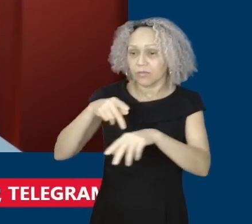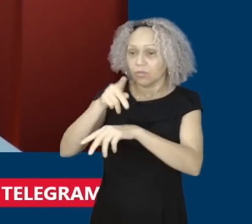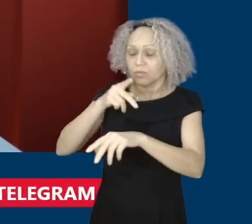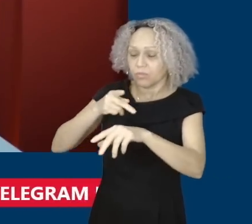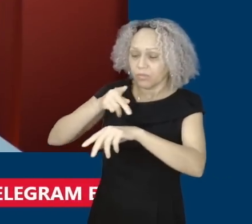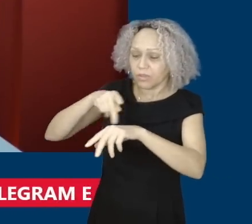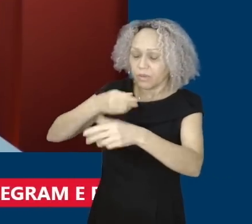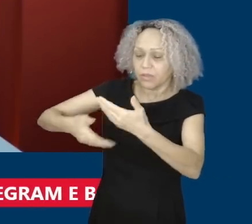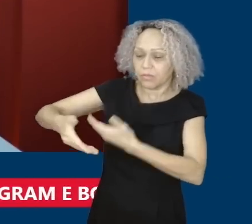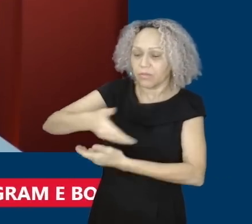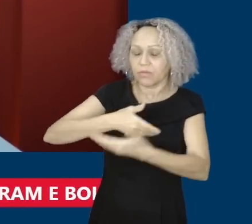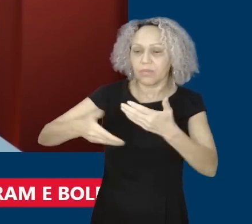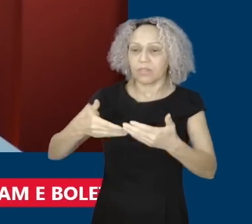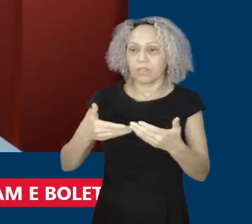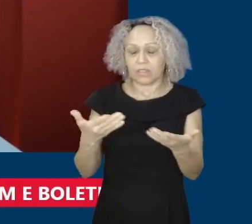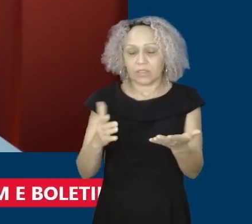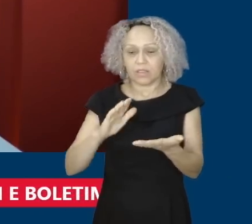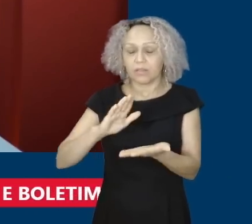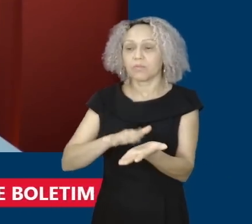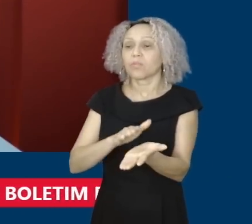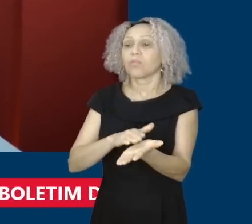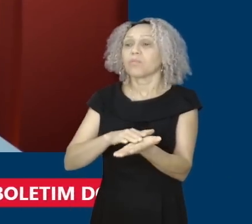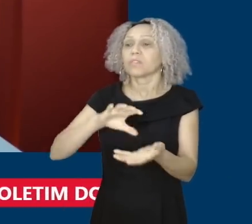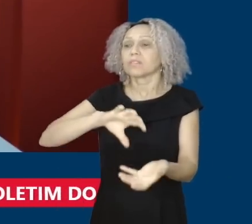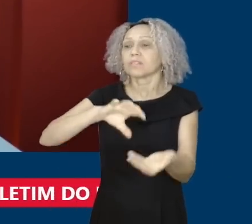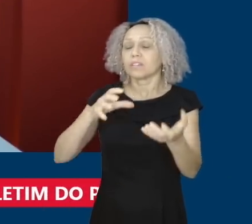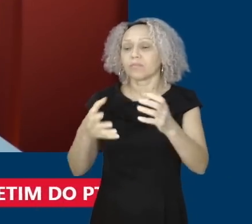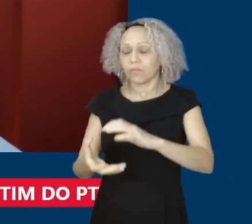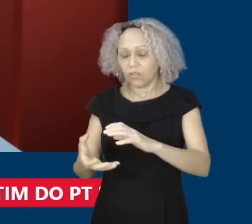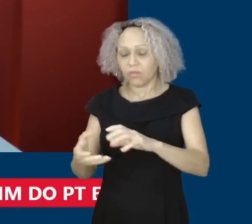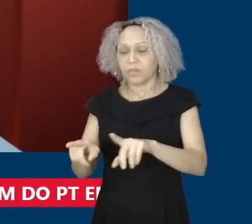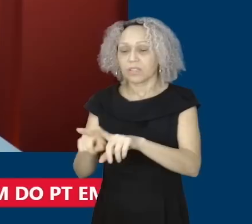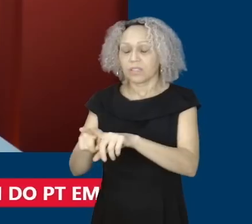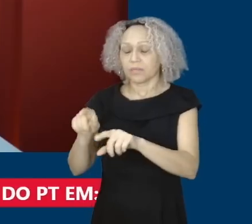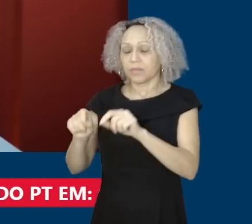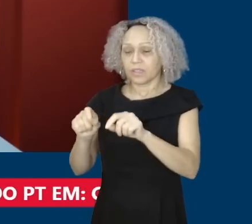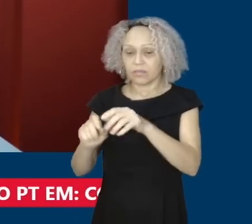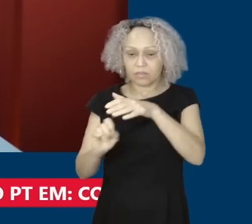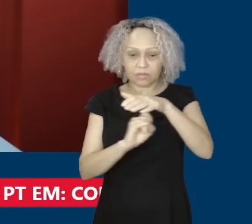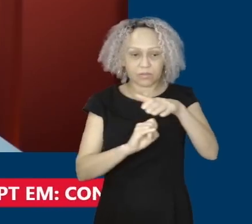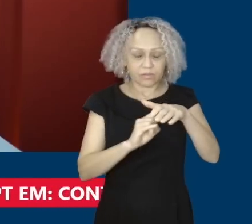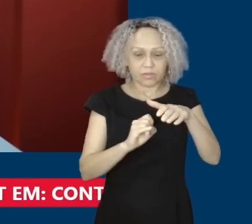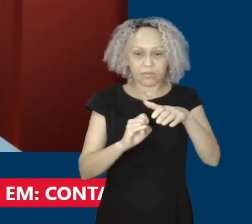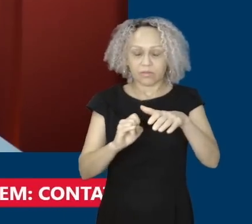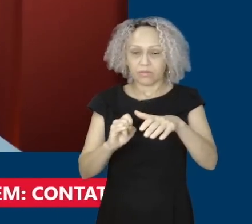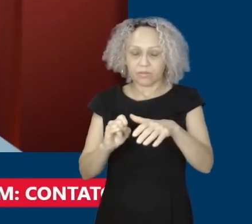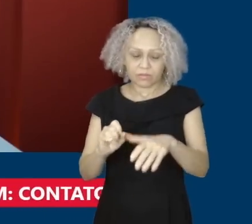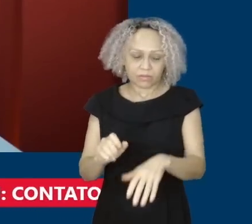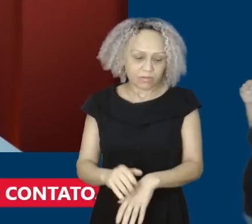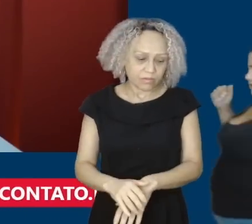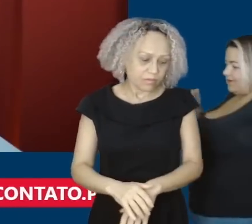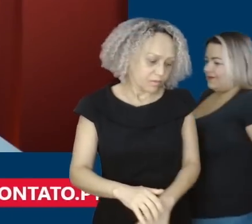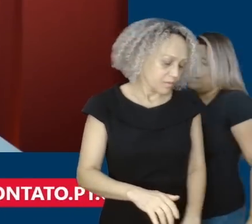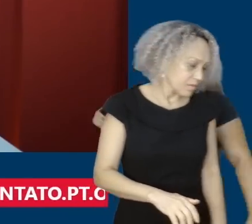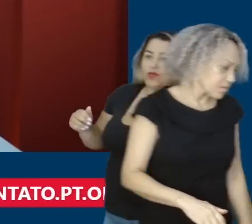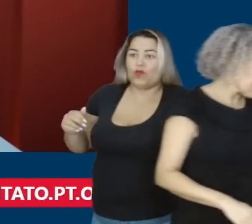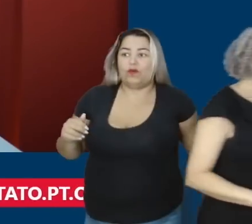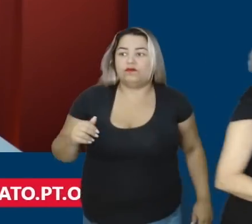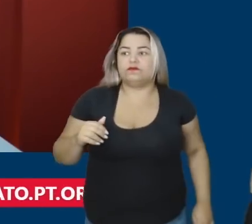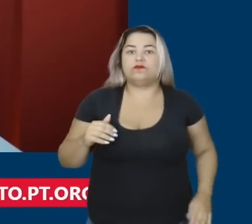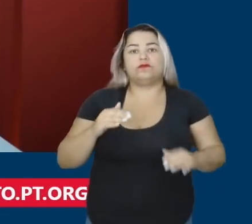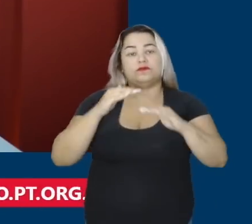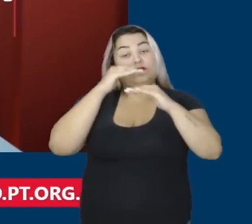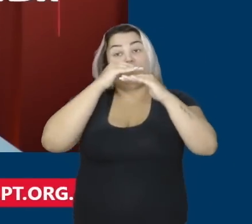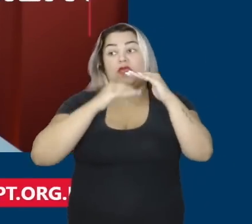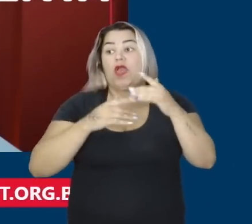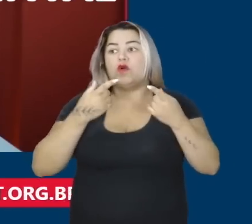na cobrança de reformas nos organismos políticos e econômicos internacionais, na luta global contra a desigualdade e no